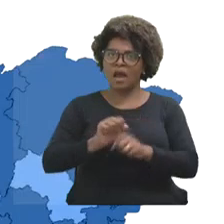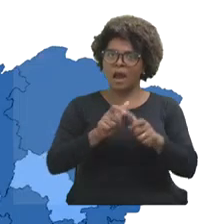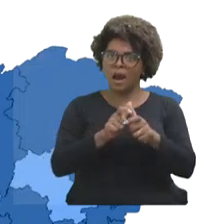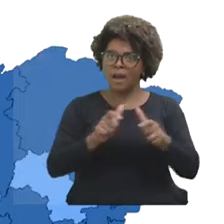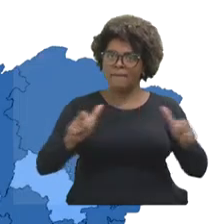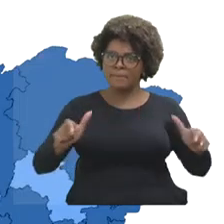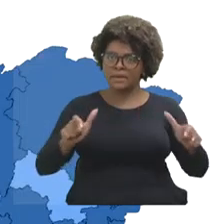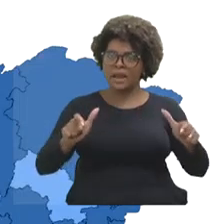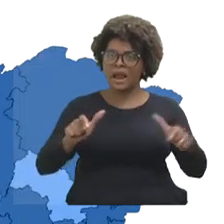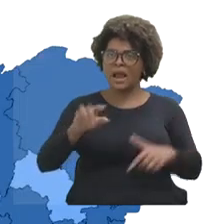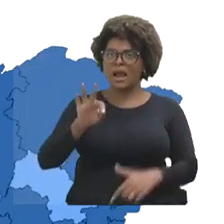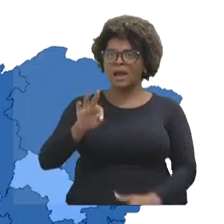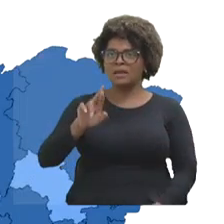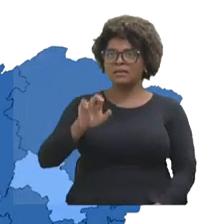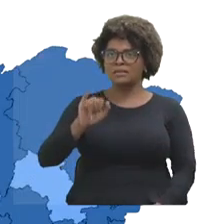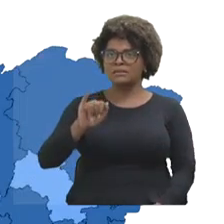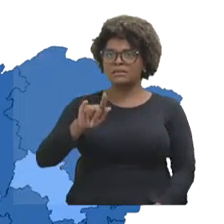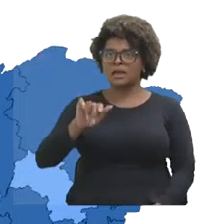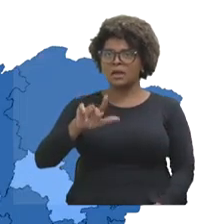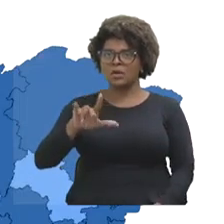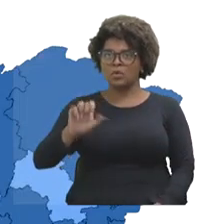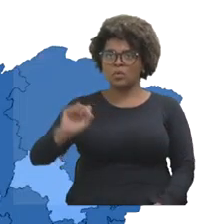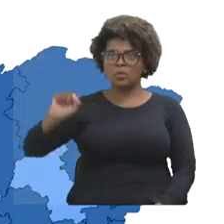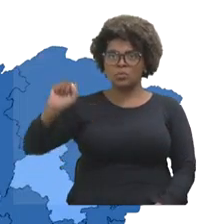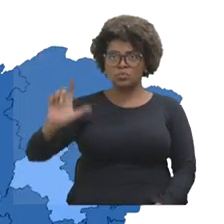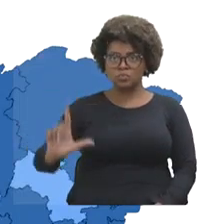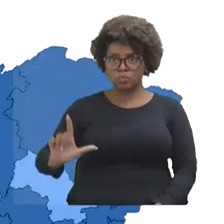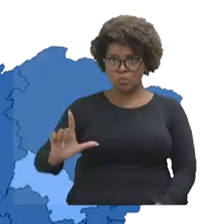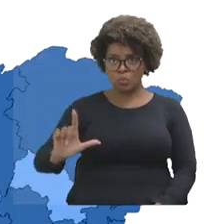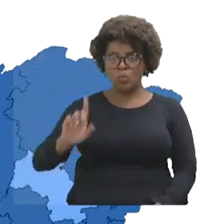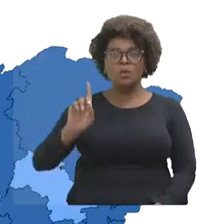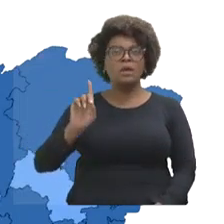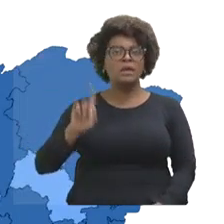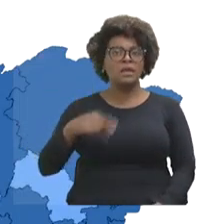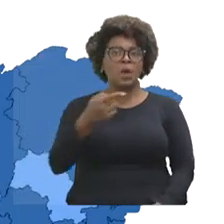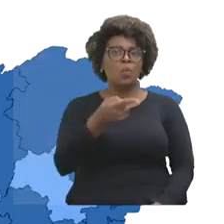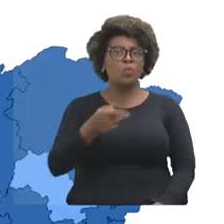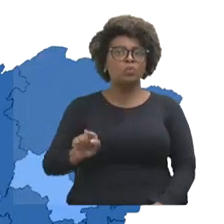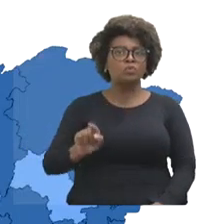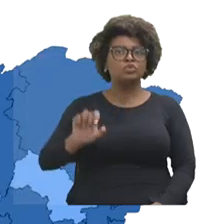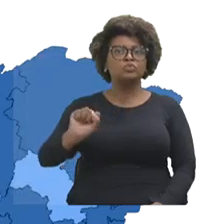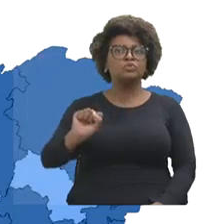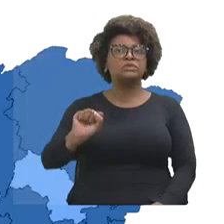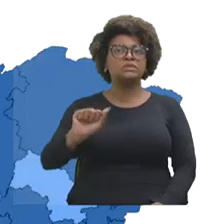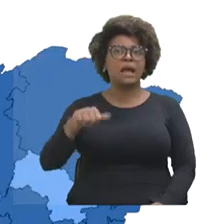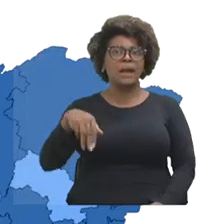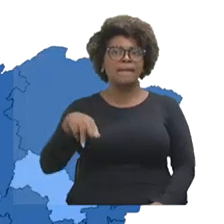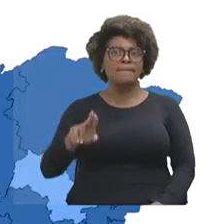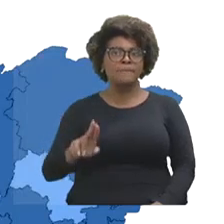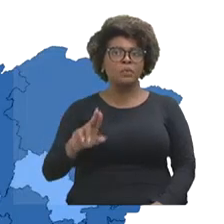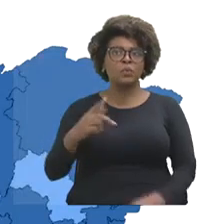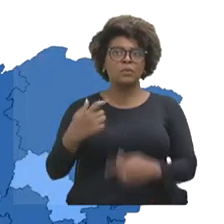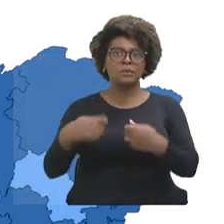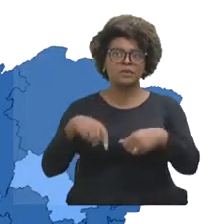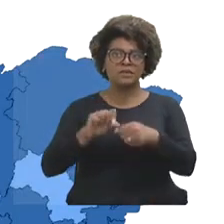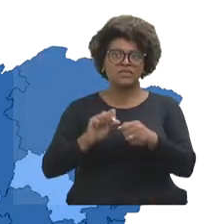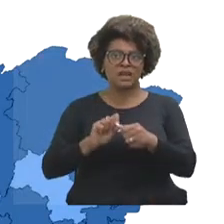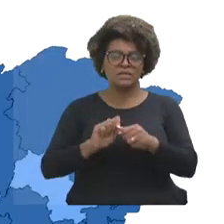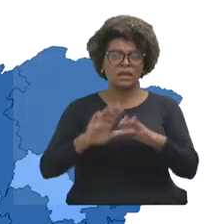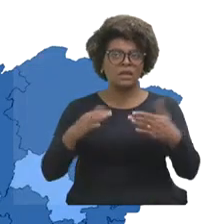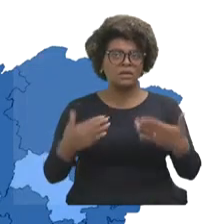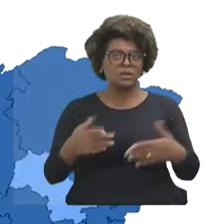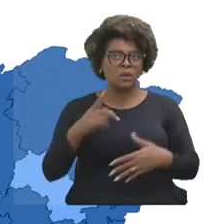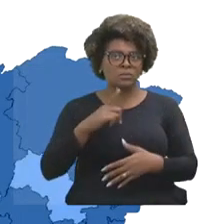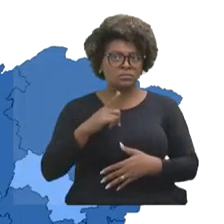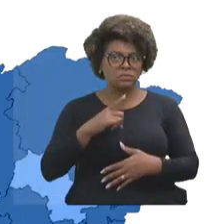Sam profissional que é precisa ser feito então venceremos etapa conversei com o município de Belo Horizonte